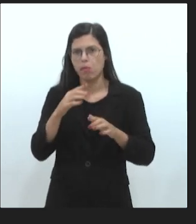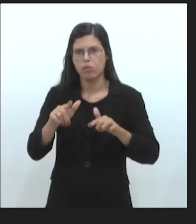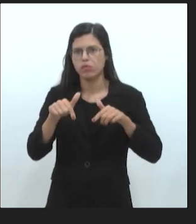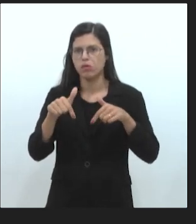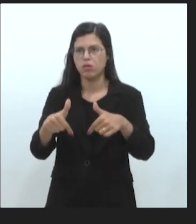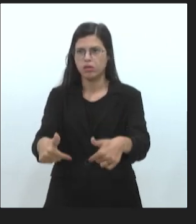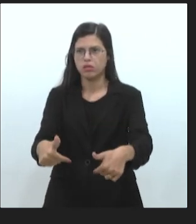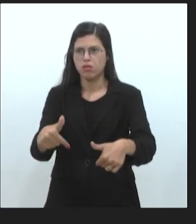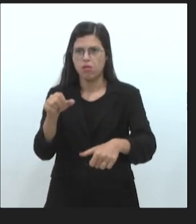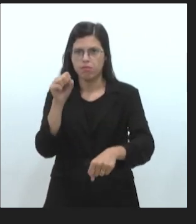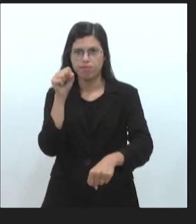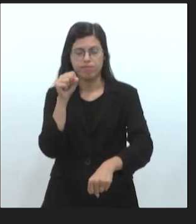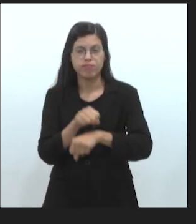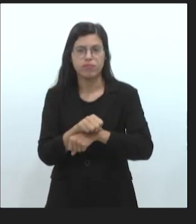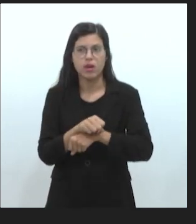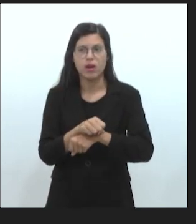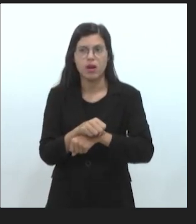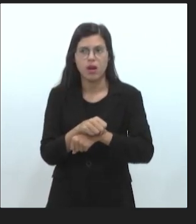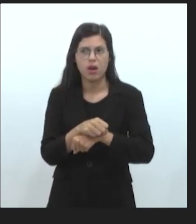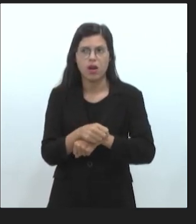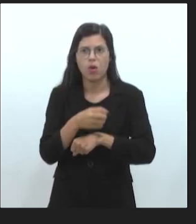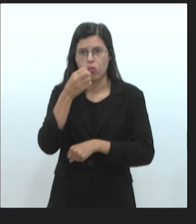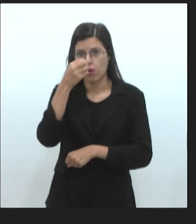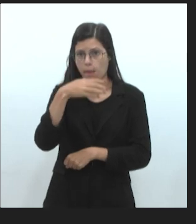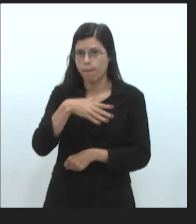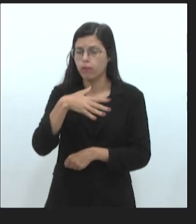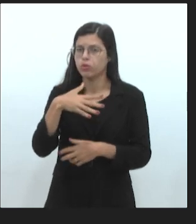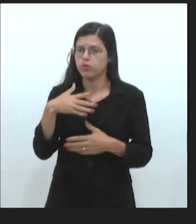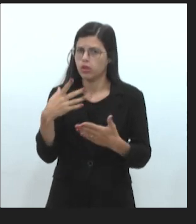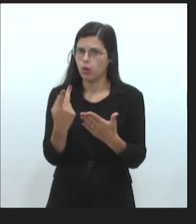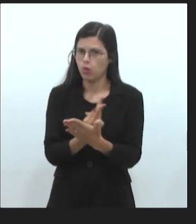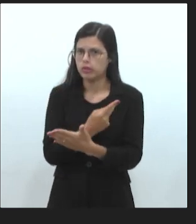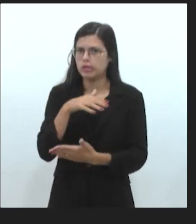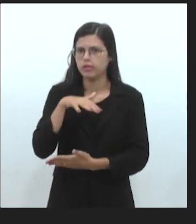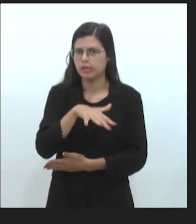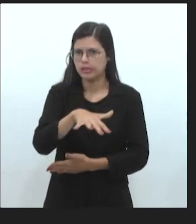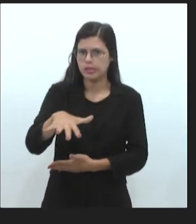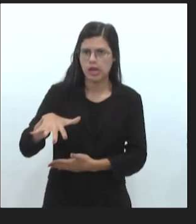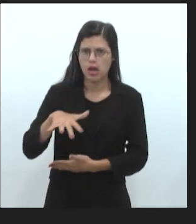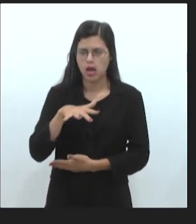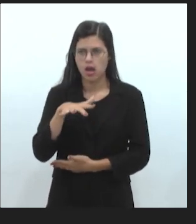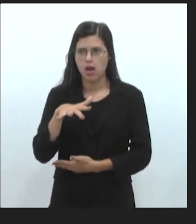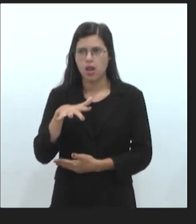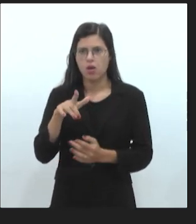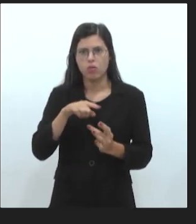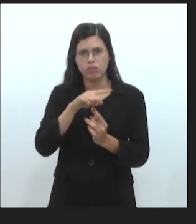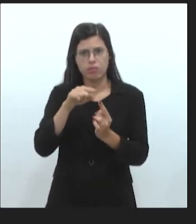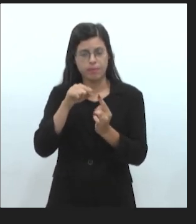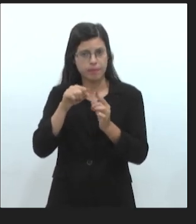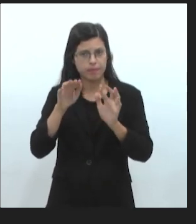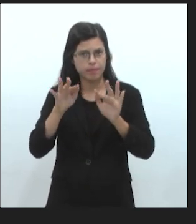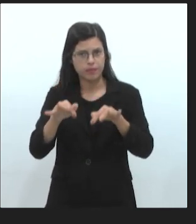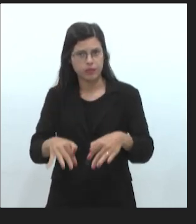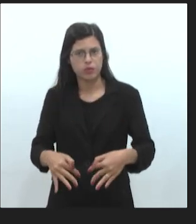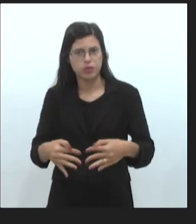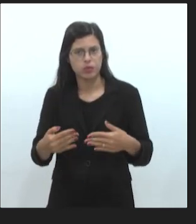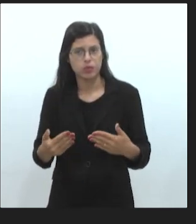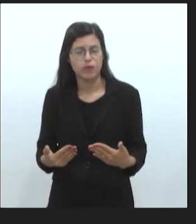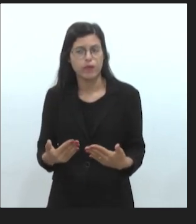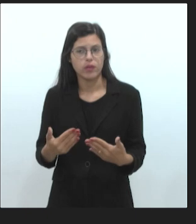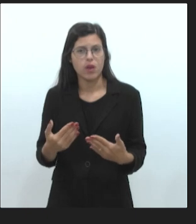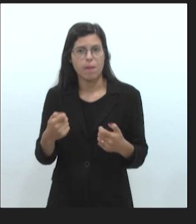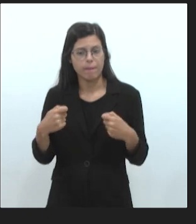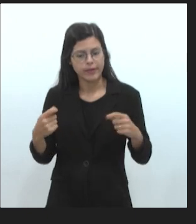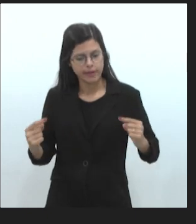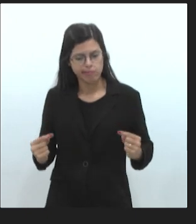basta nos abusos que têm sido praticados nessa área, para que tenha uma disposição final que seja coerente com as necessidades